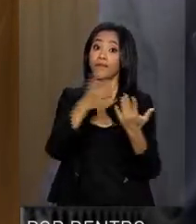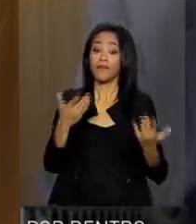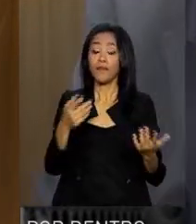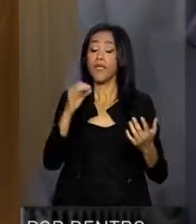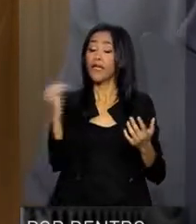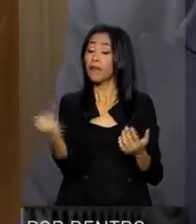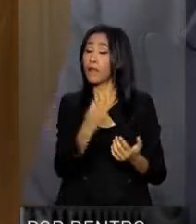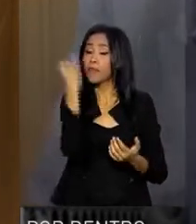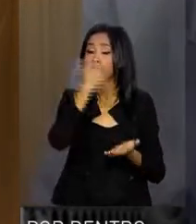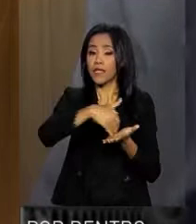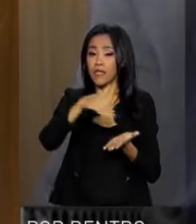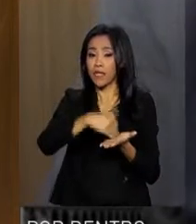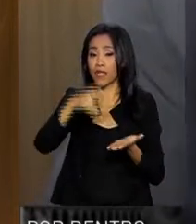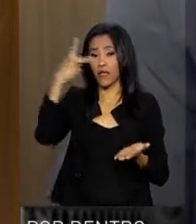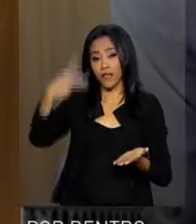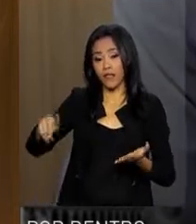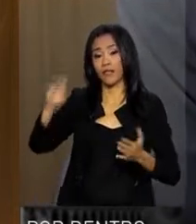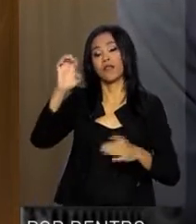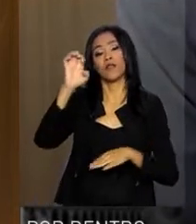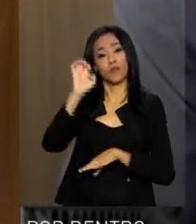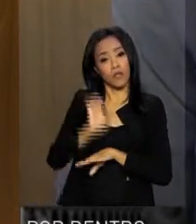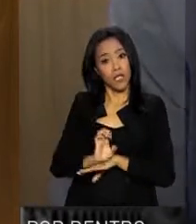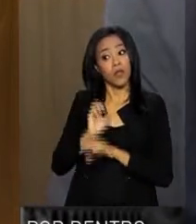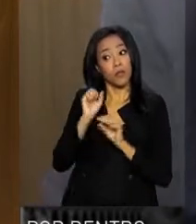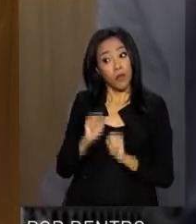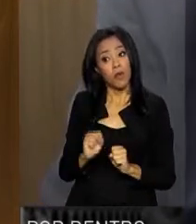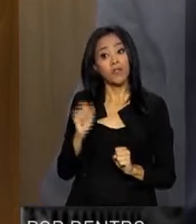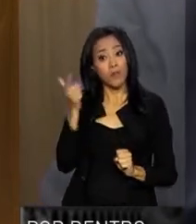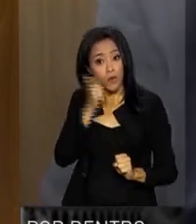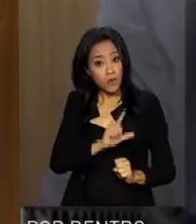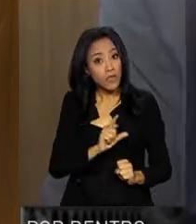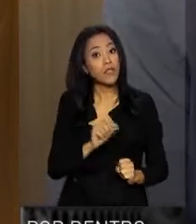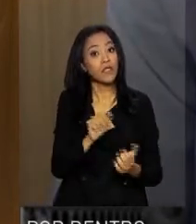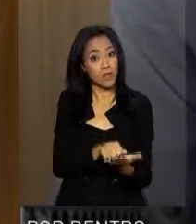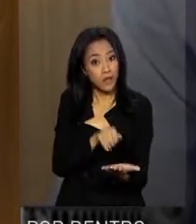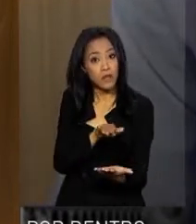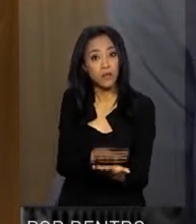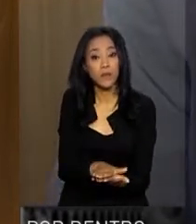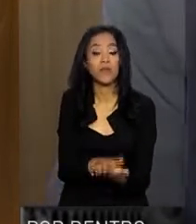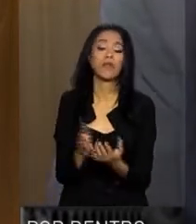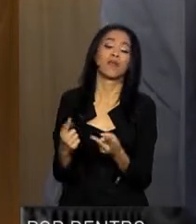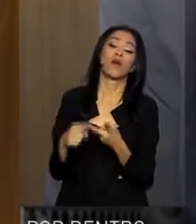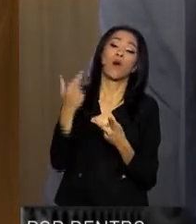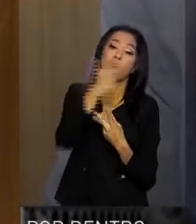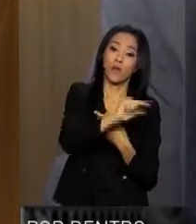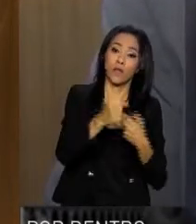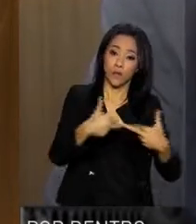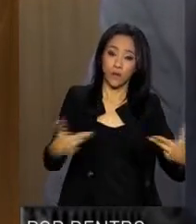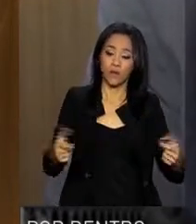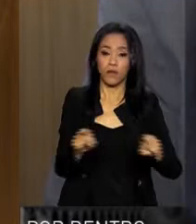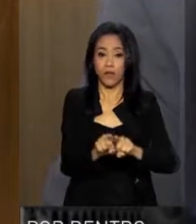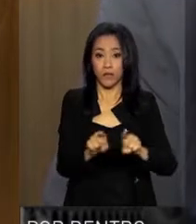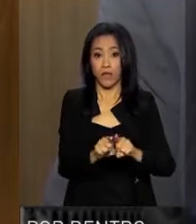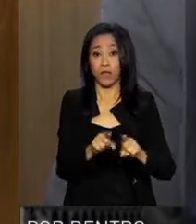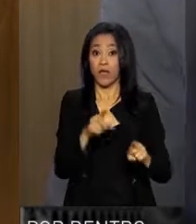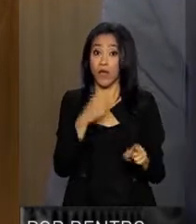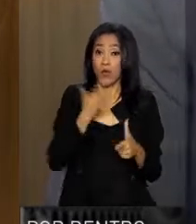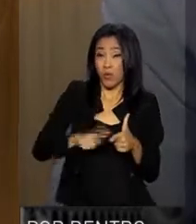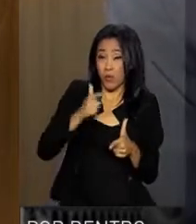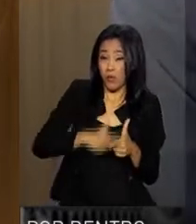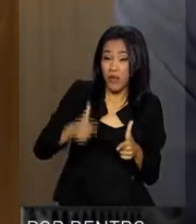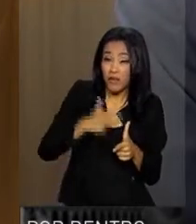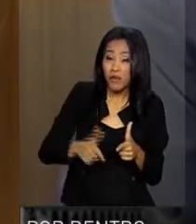ambiente do rio de janeiro possa ter e por outro lado também é a nossa nossa crise hídrica